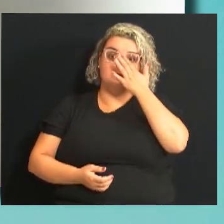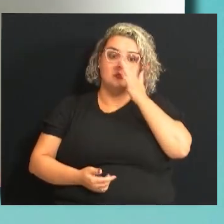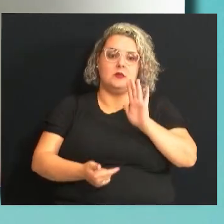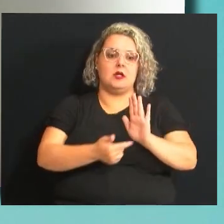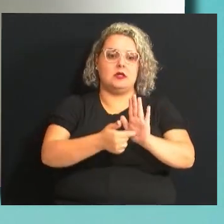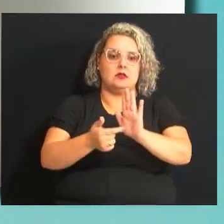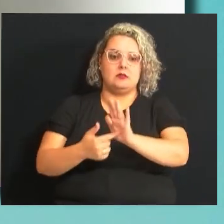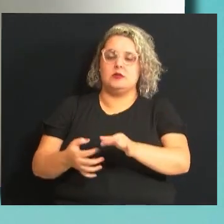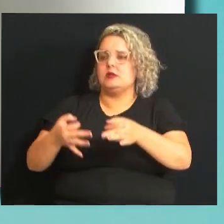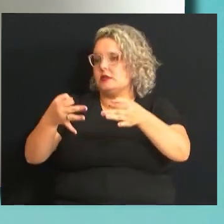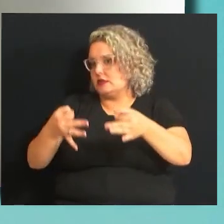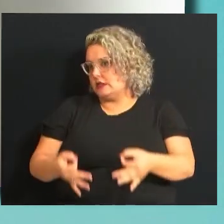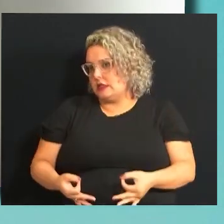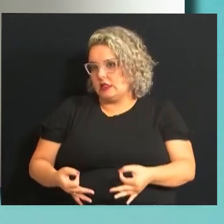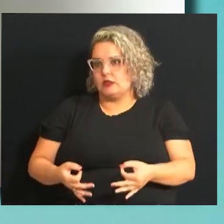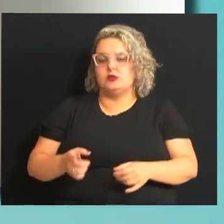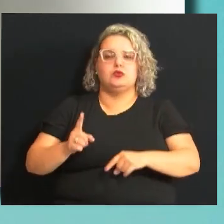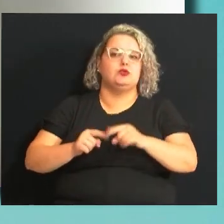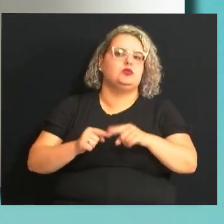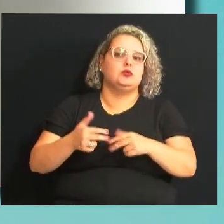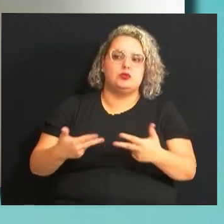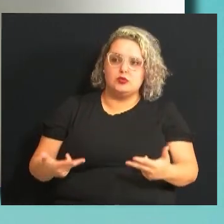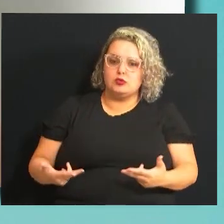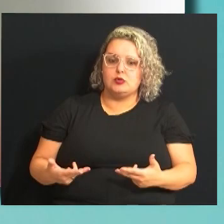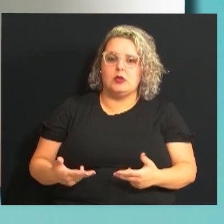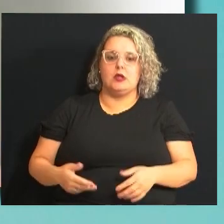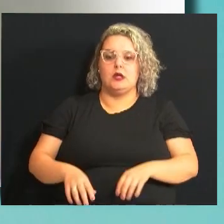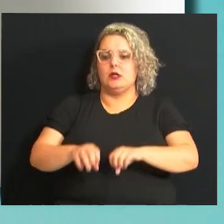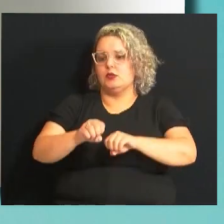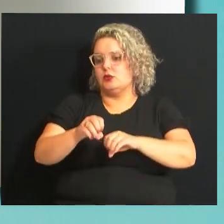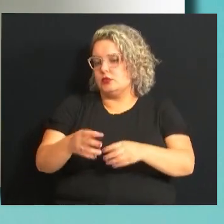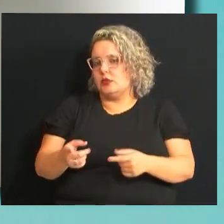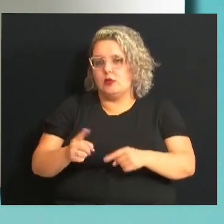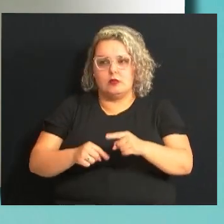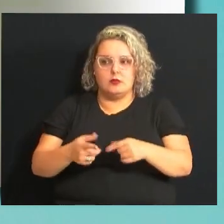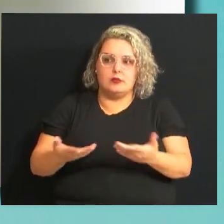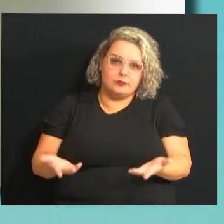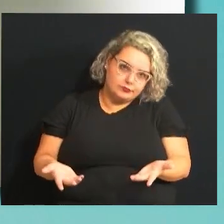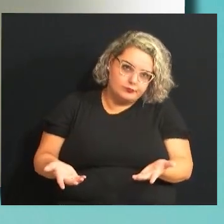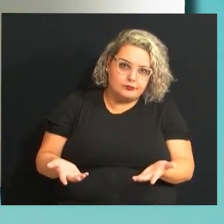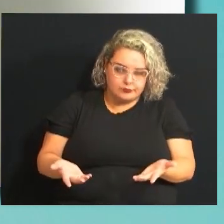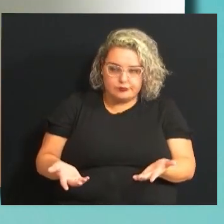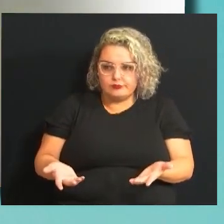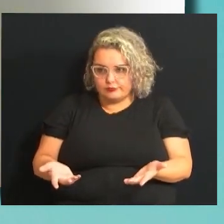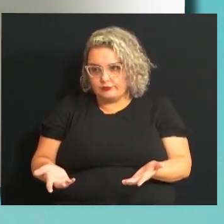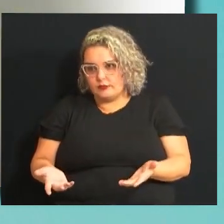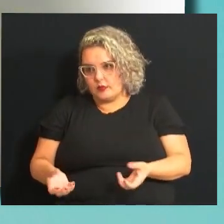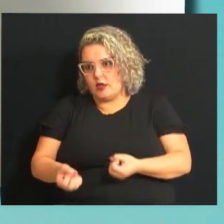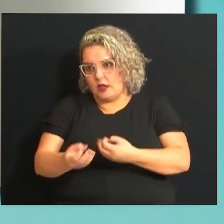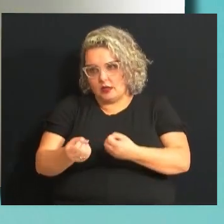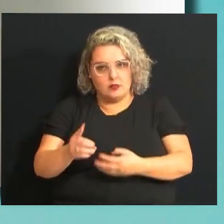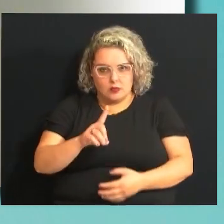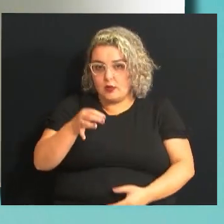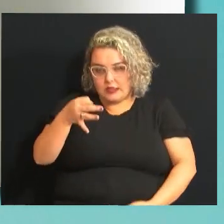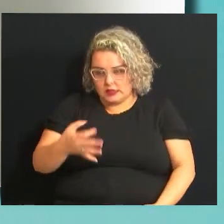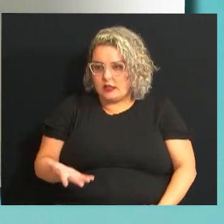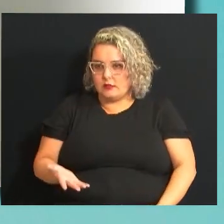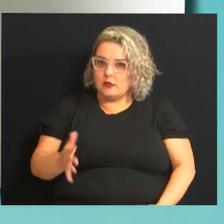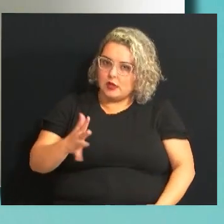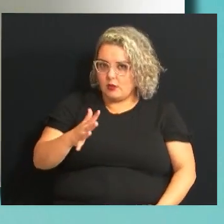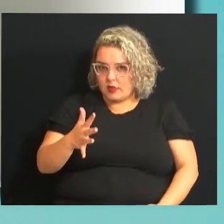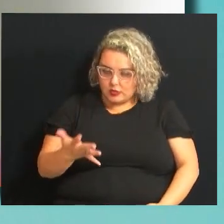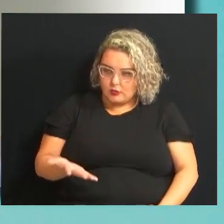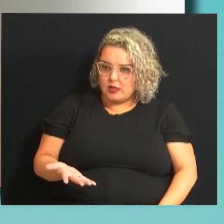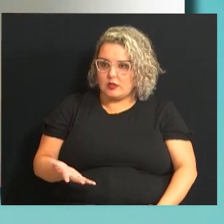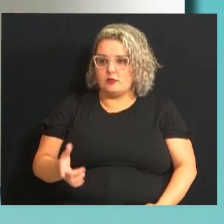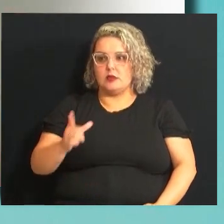muito em garantir uma exposição adequada dos itens, uma certa educação em relação aos itens. Vamos